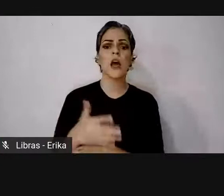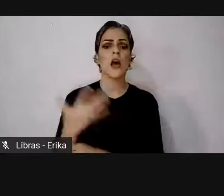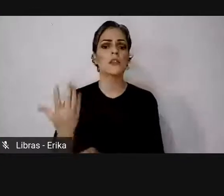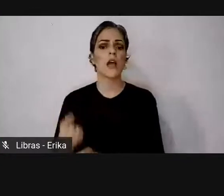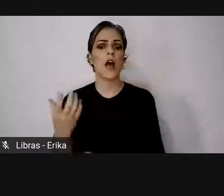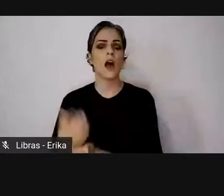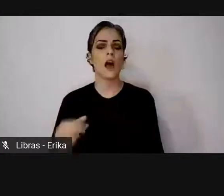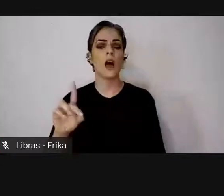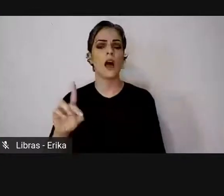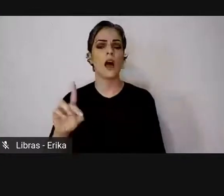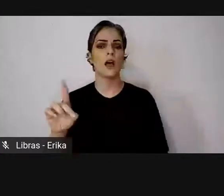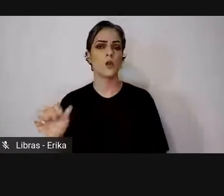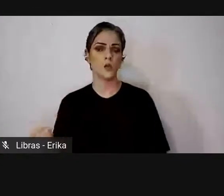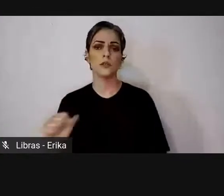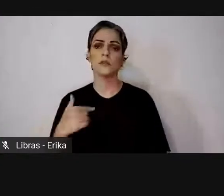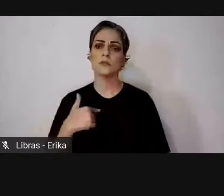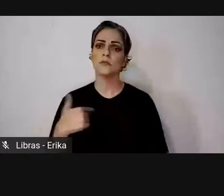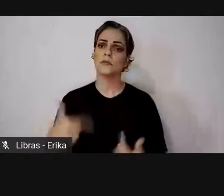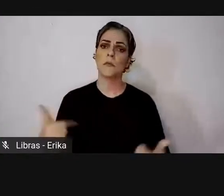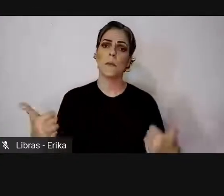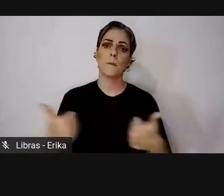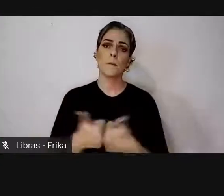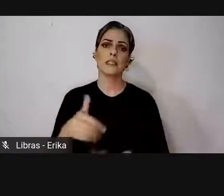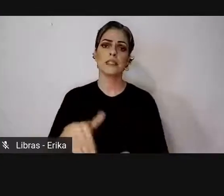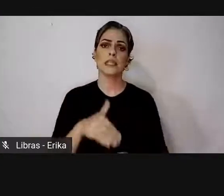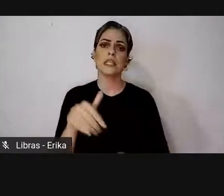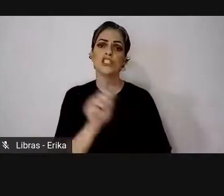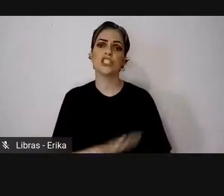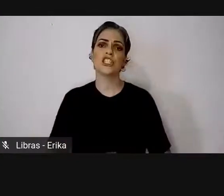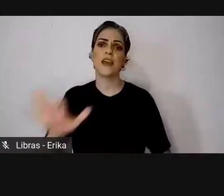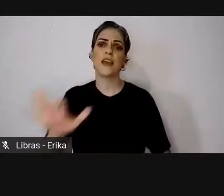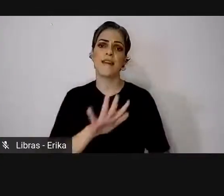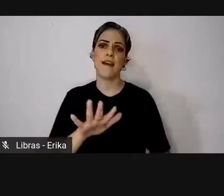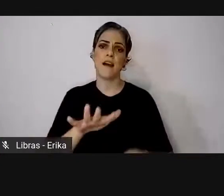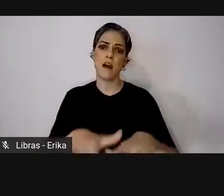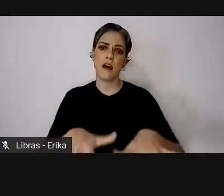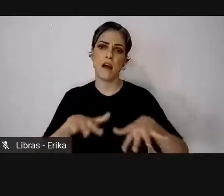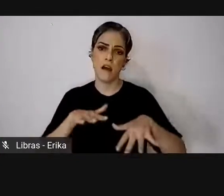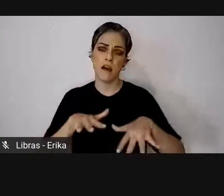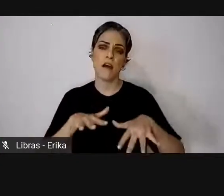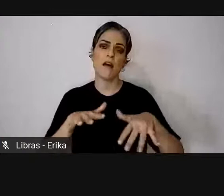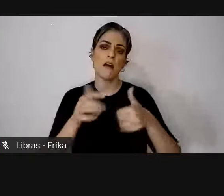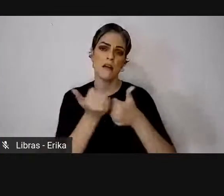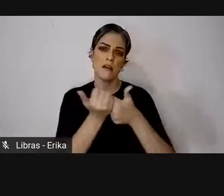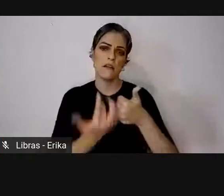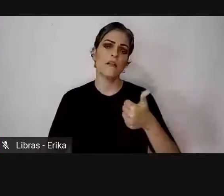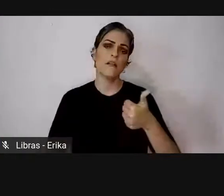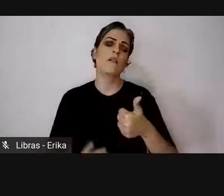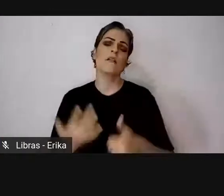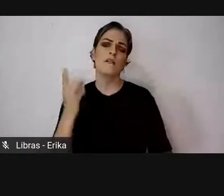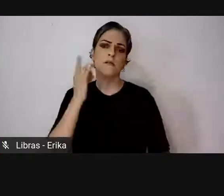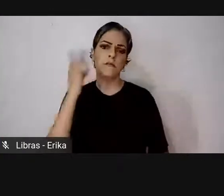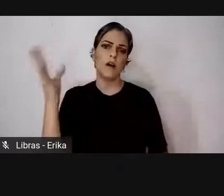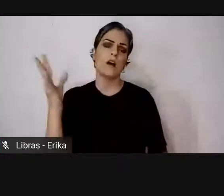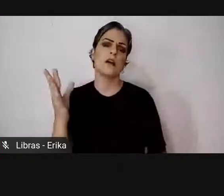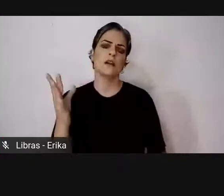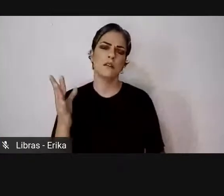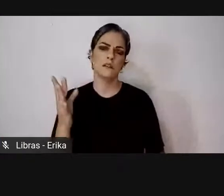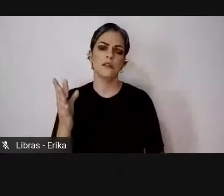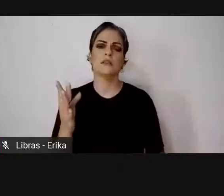Mesa, então havia muita facilidade de acesso de dados legislativos.